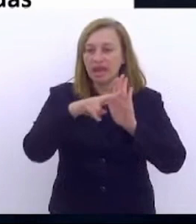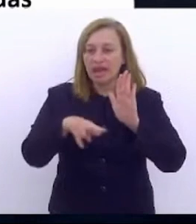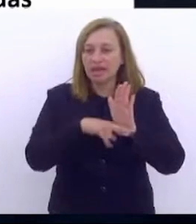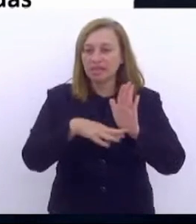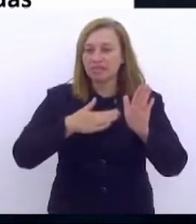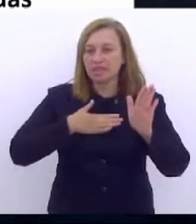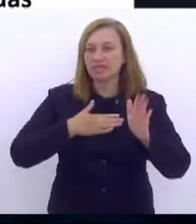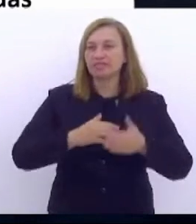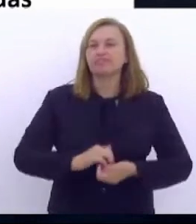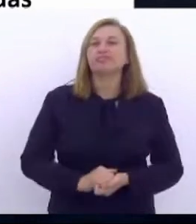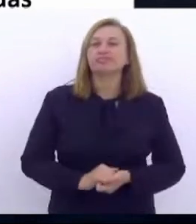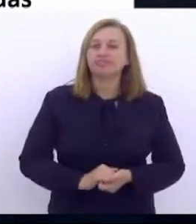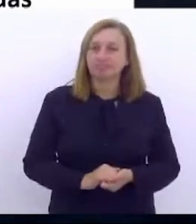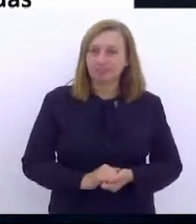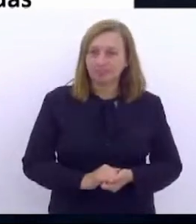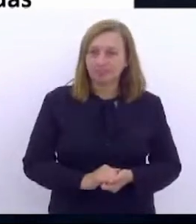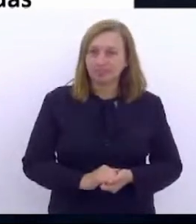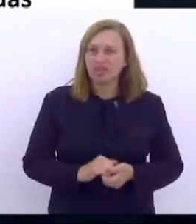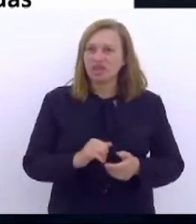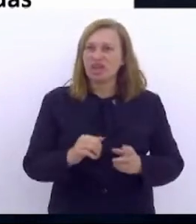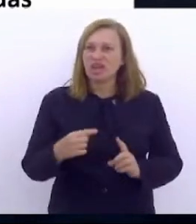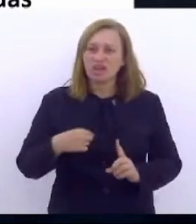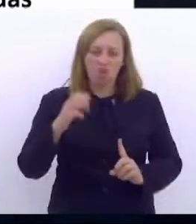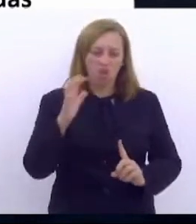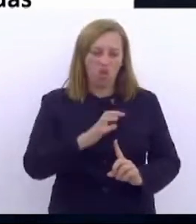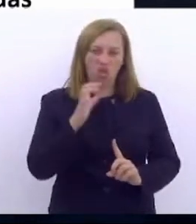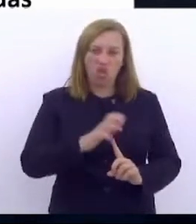dela, porque ela é forçada a abortar.